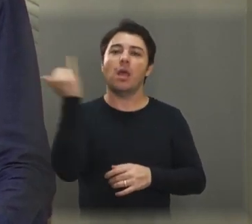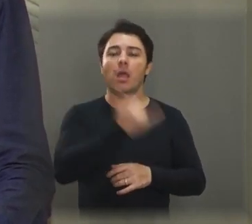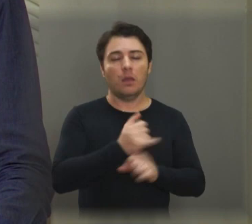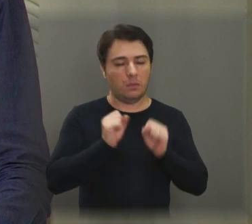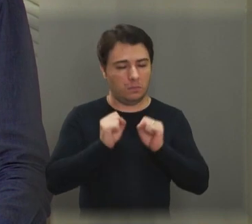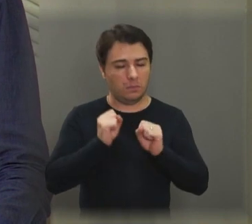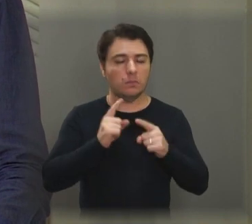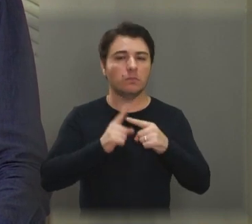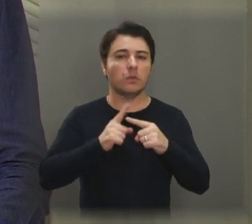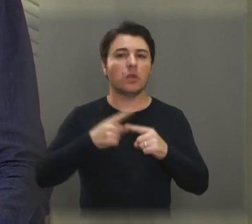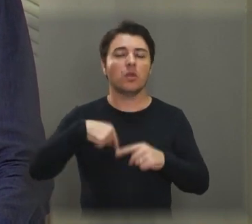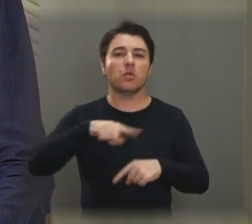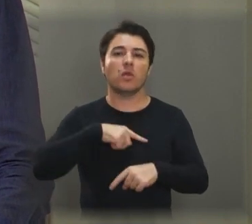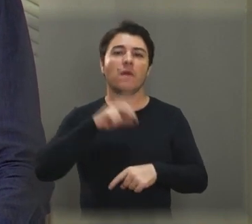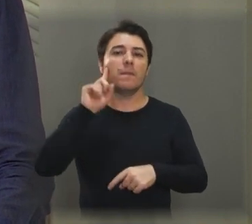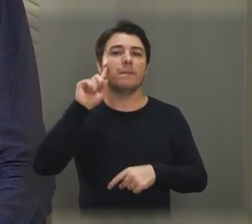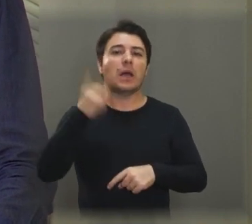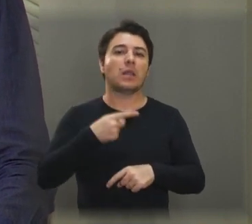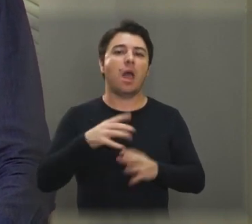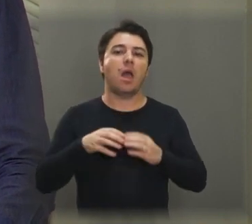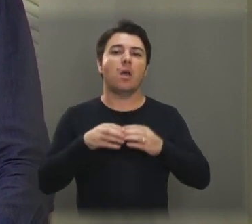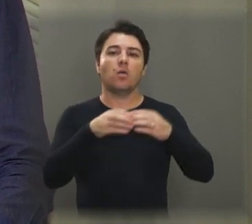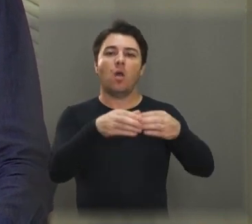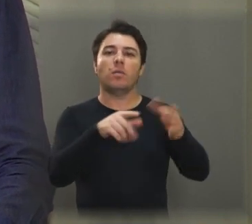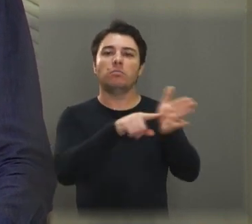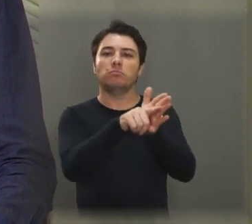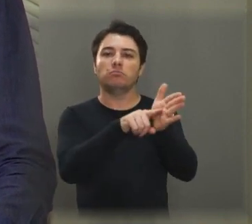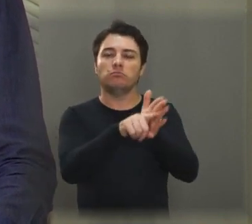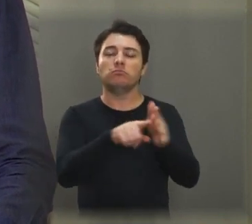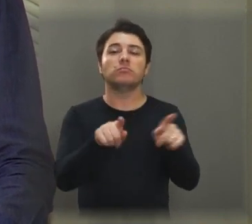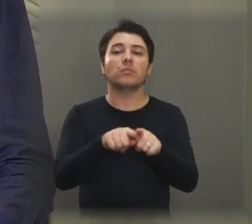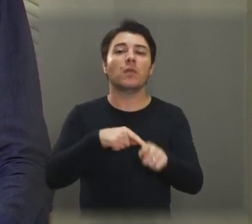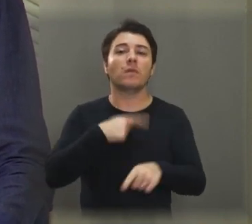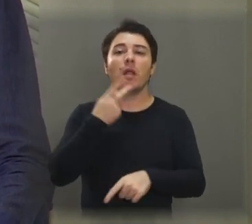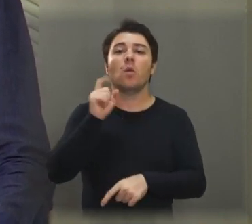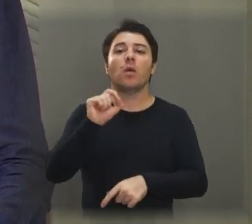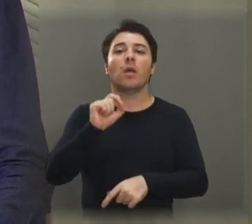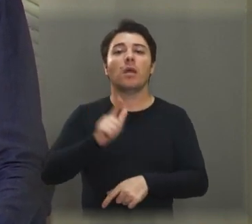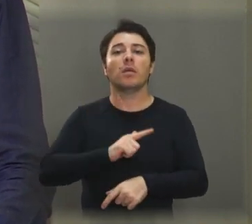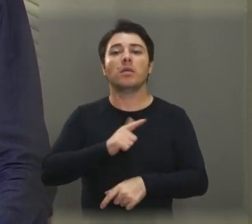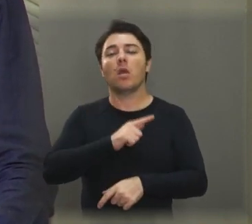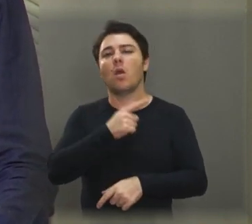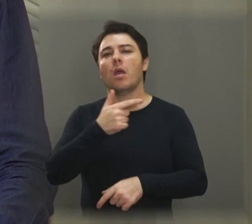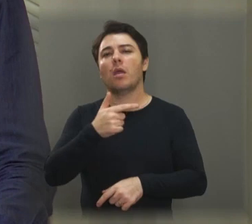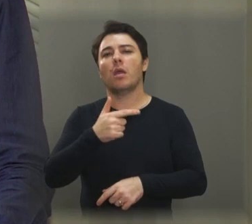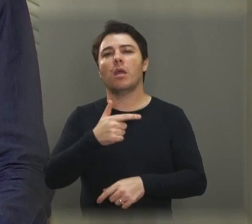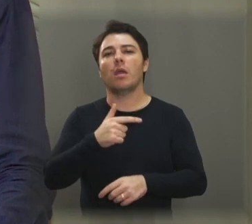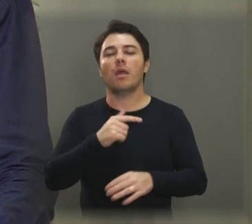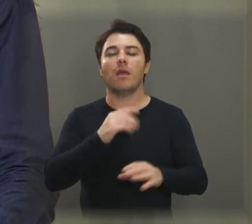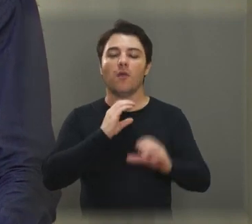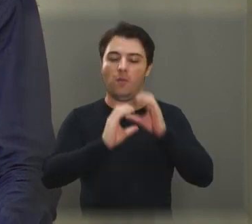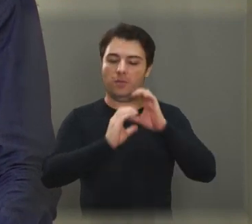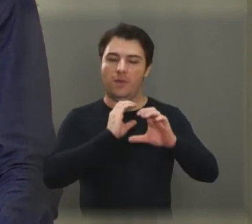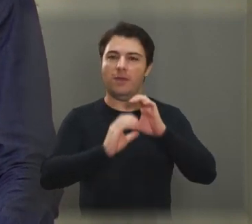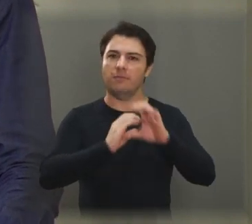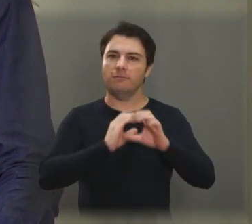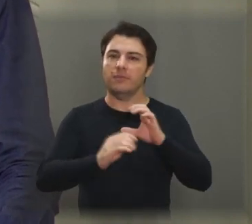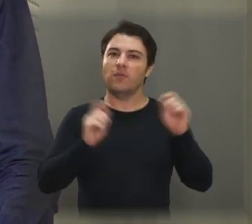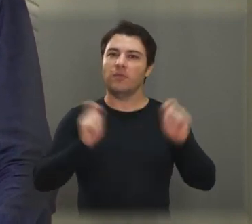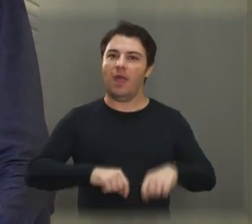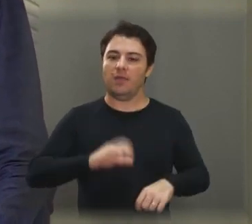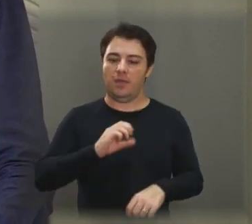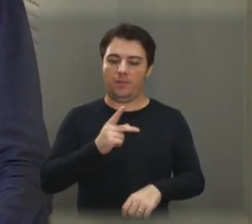essa situação que a gente vai mandar uma equipe lá para verificar eu queria também reforçar que existem vários canais de comunicação da CPFL que estão